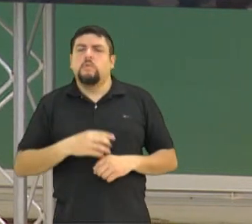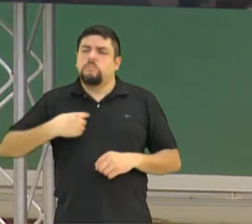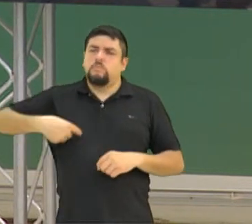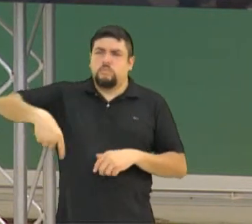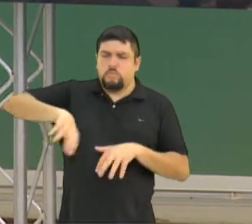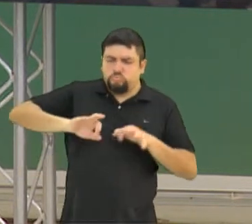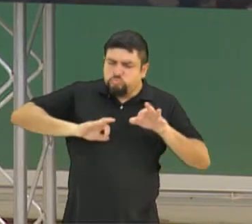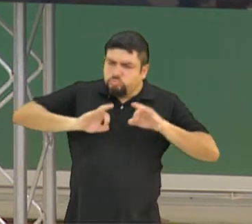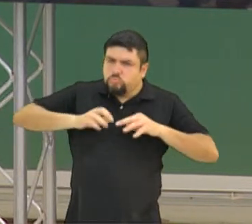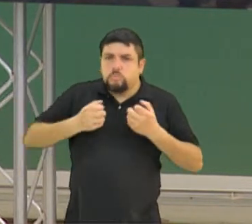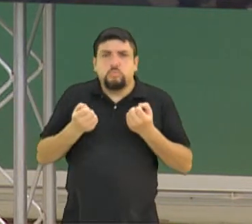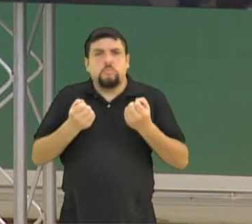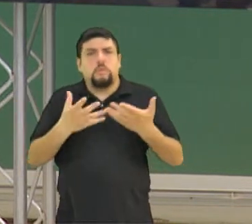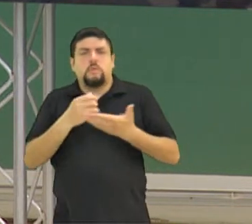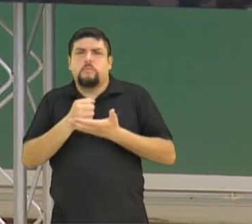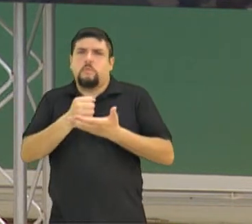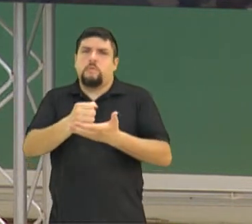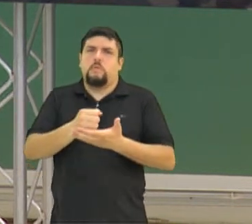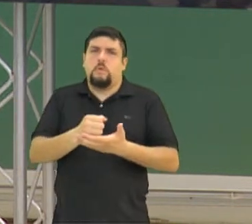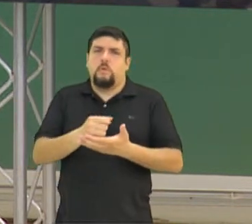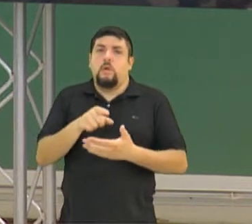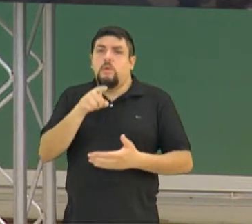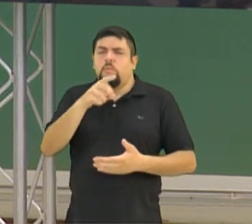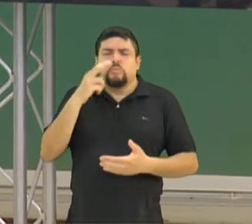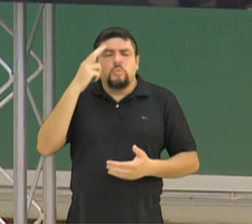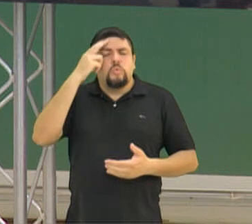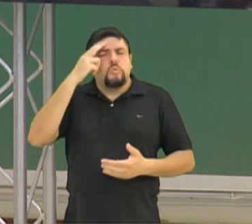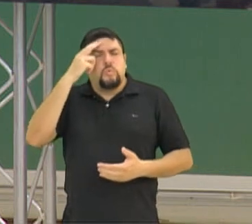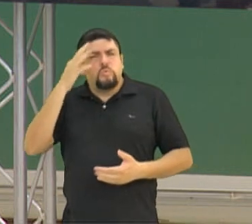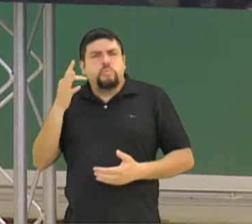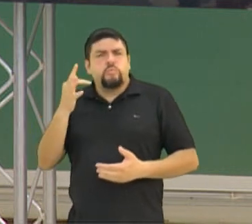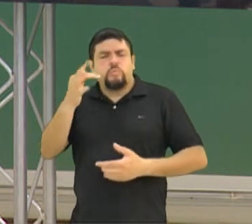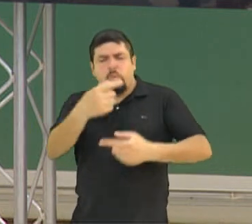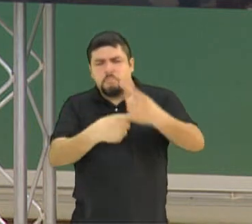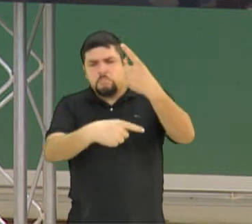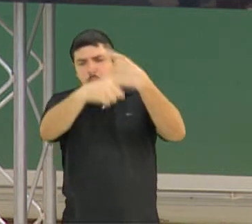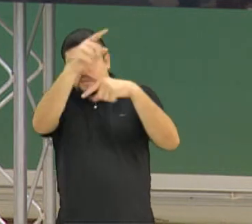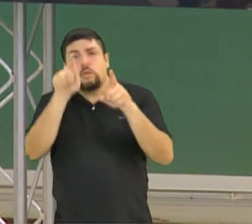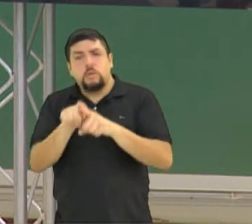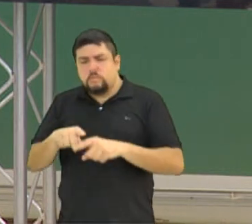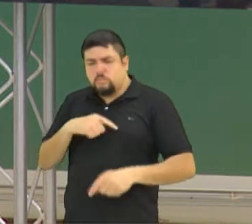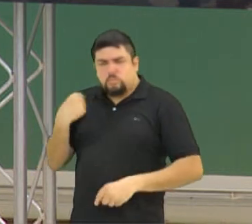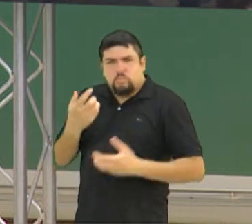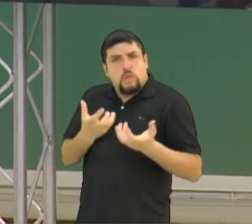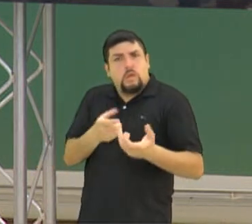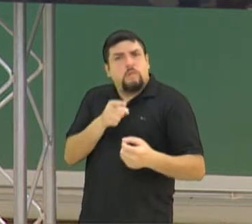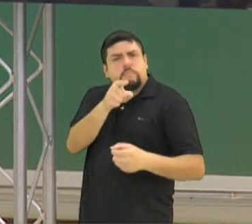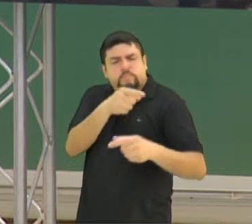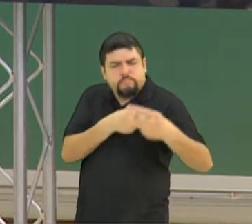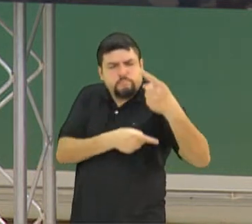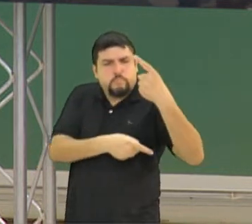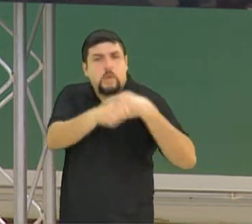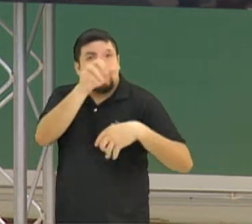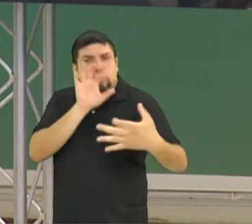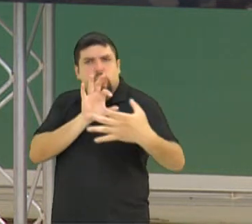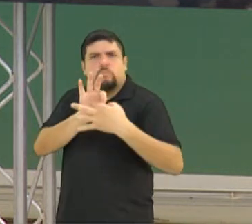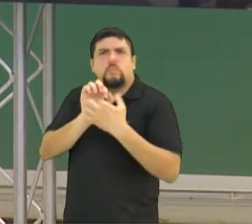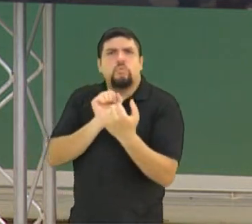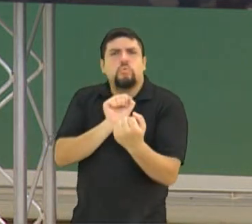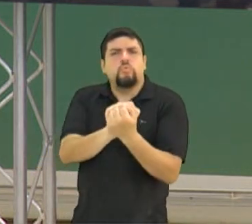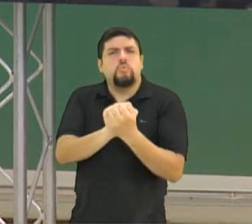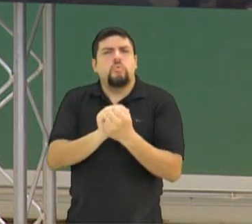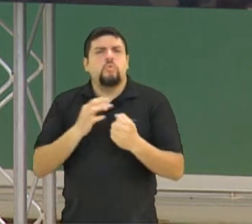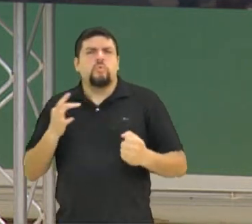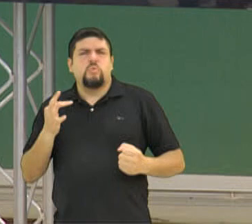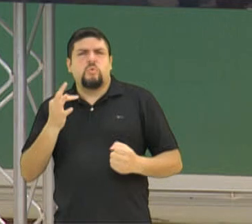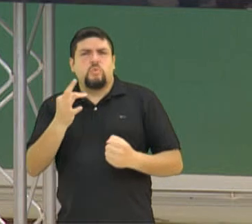naquilo que for possível. O sonho de vocês passa a ser nosso sonho também e juntos nós vamos realizar, a gente vai conquistar e vamos correr para o abraço.